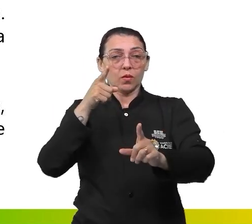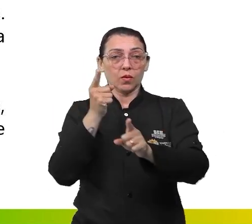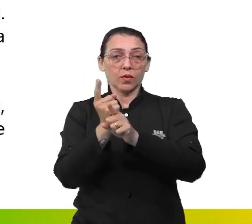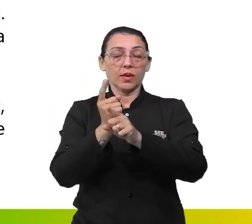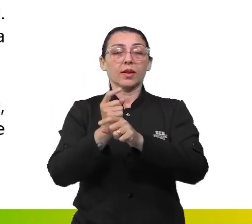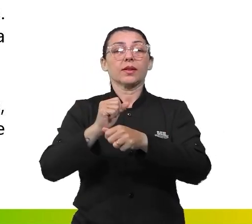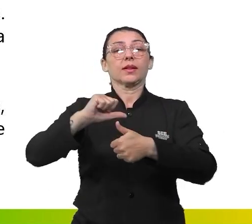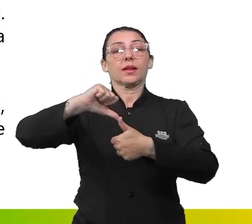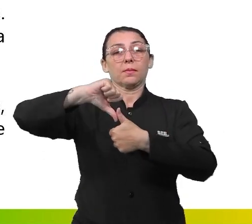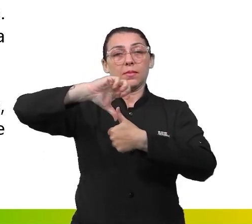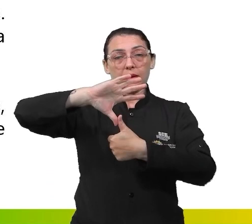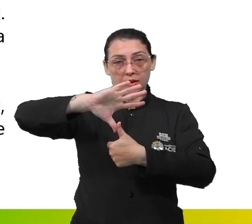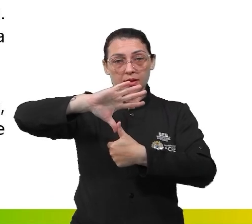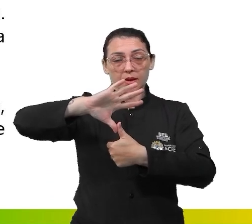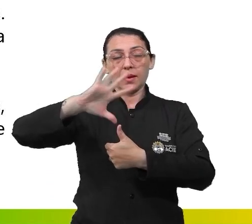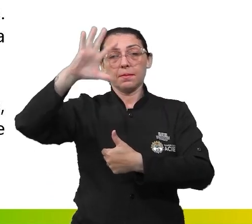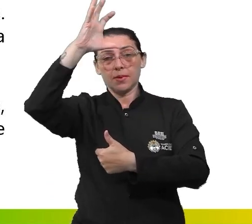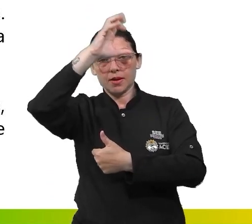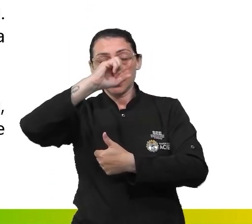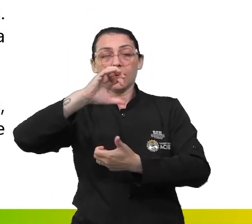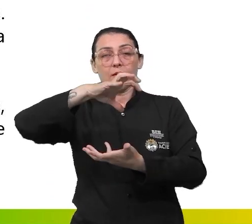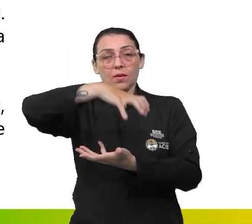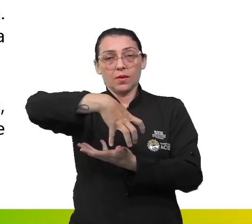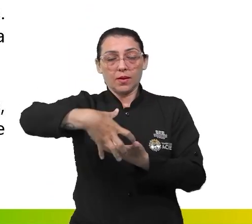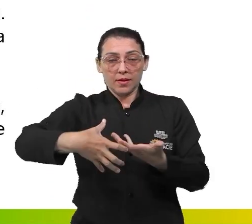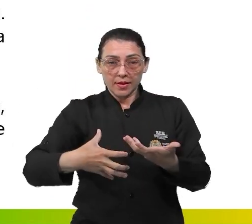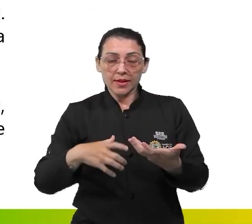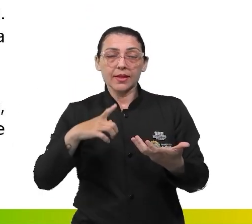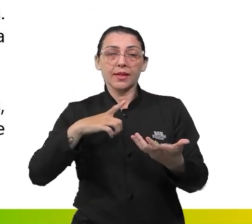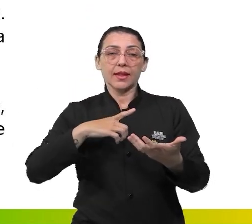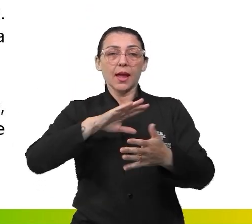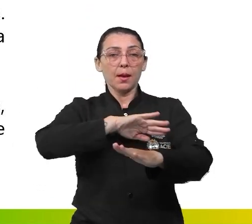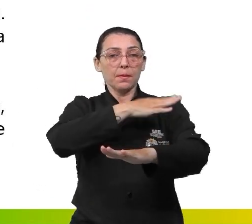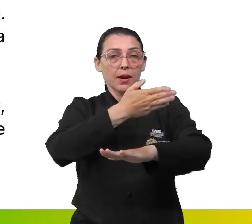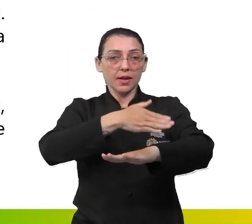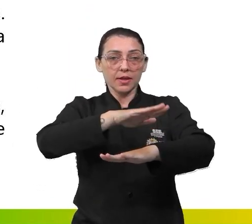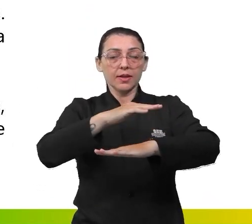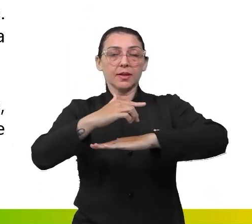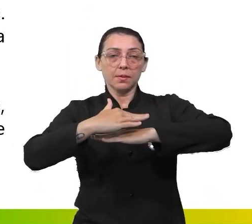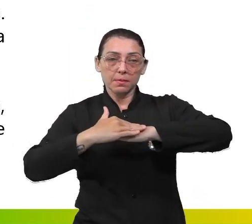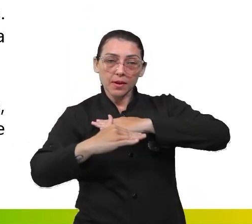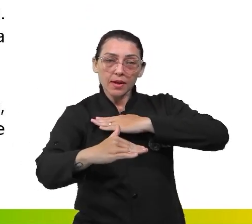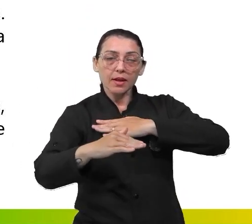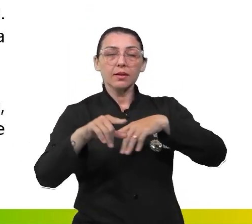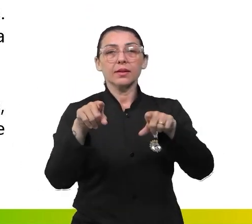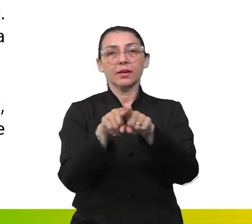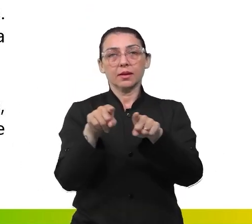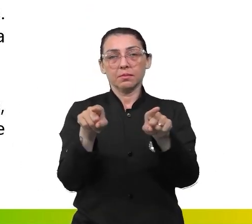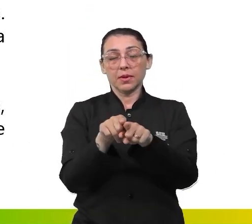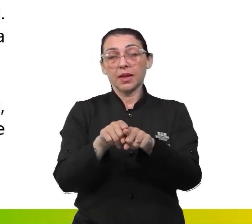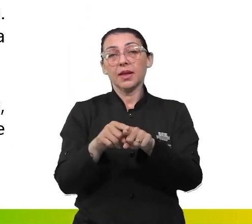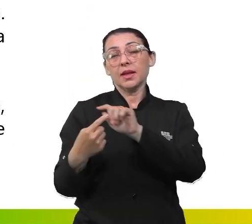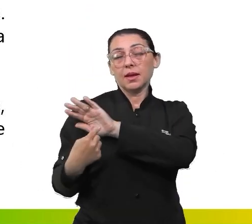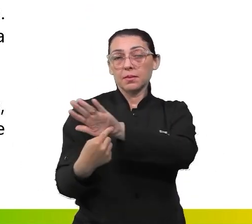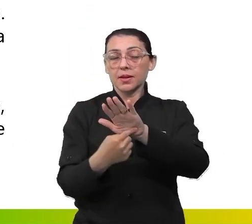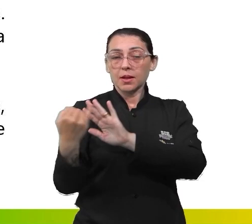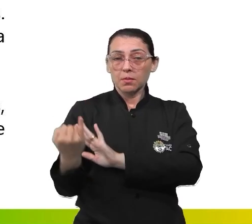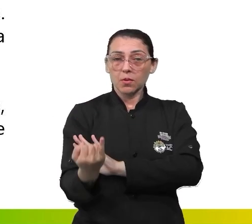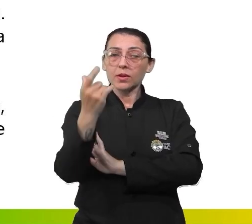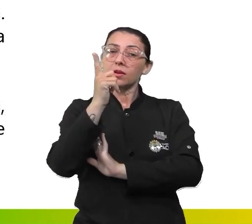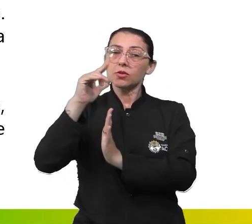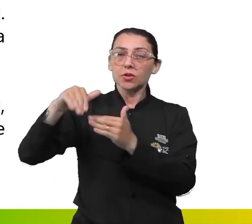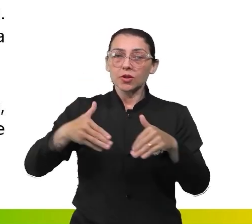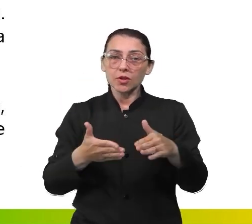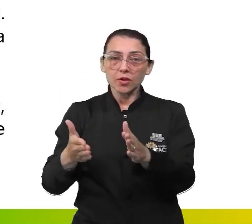do Norte. A gente aprendeu que é um continente que tem bastantes planícies e planaltos e que apresenta importantes